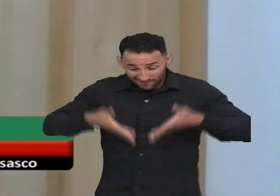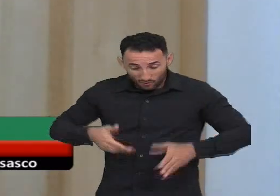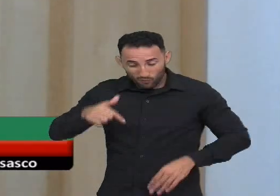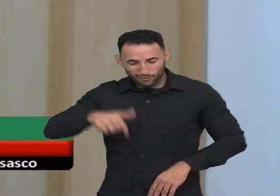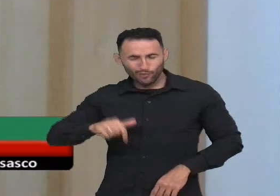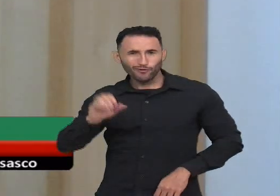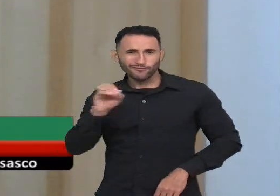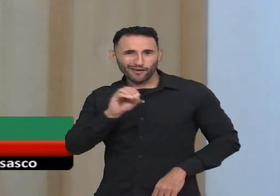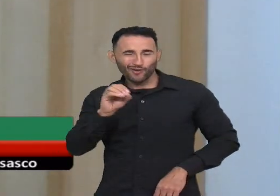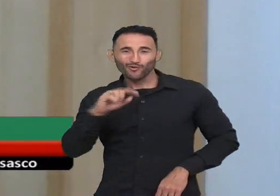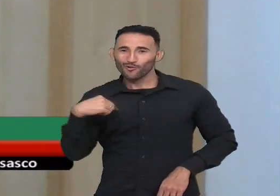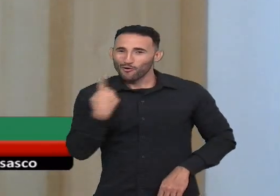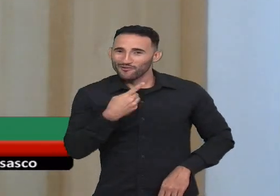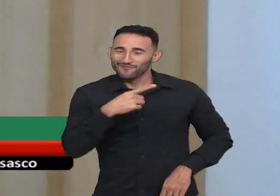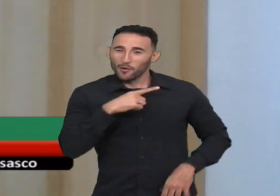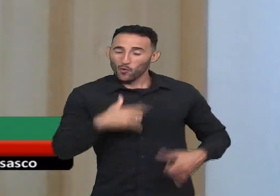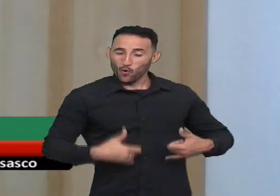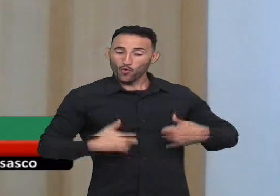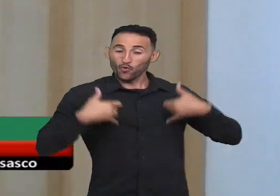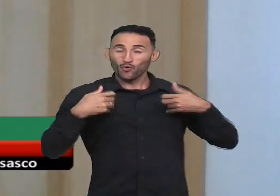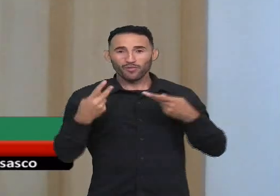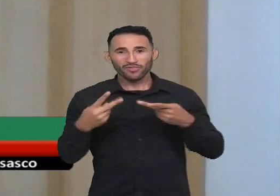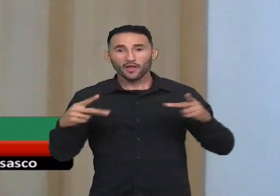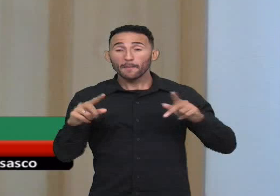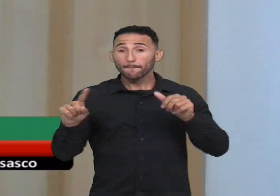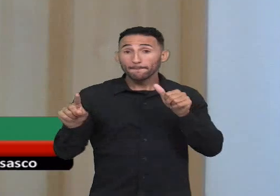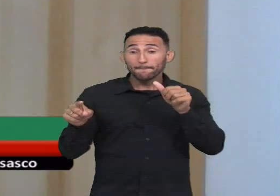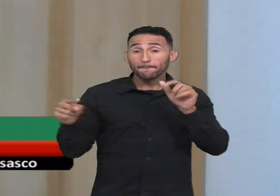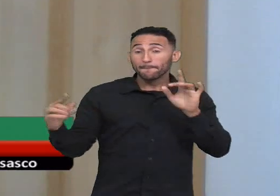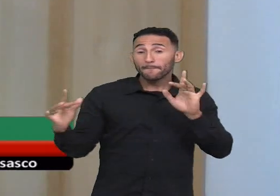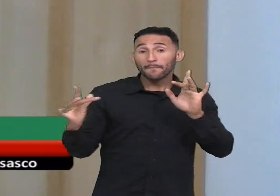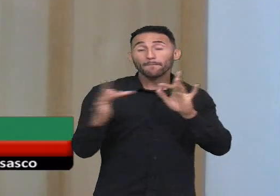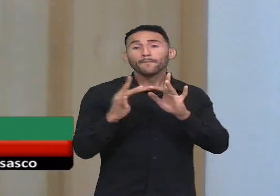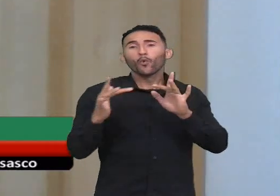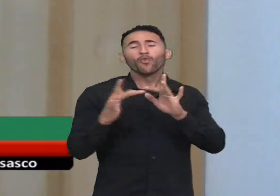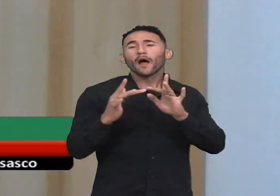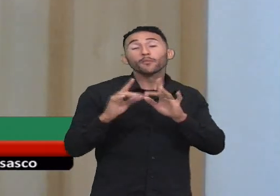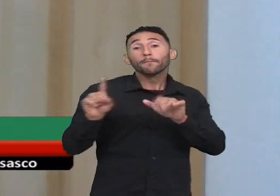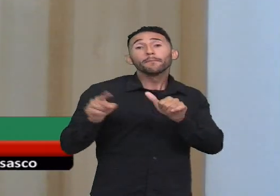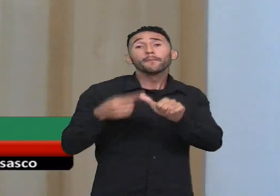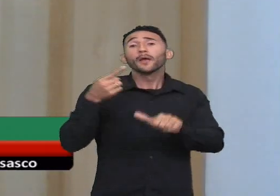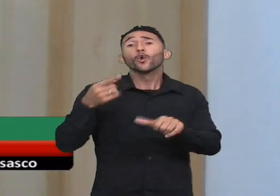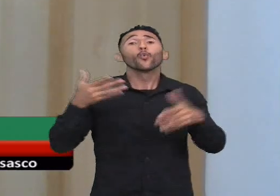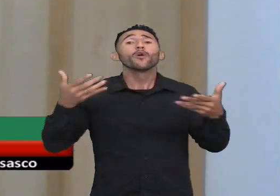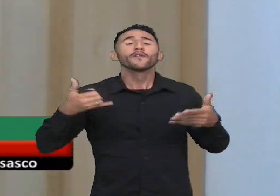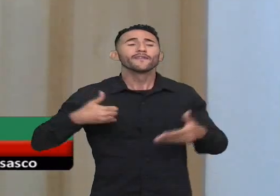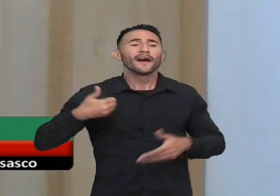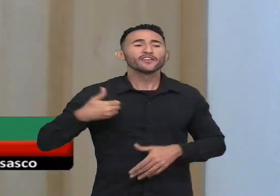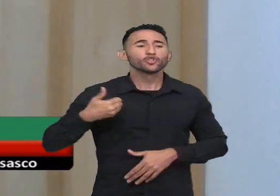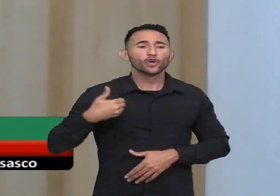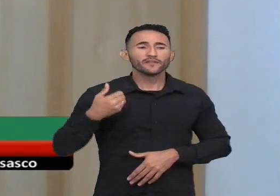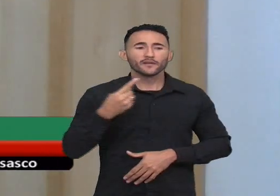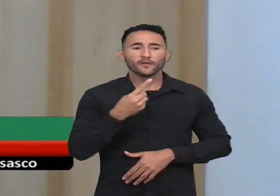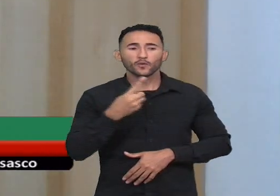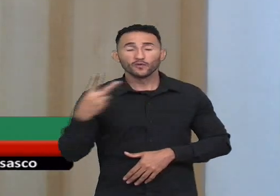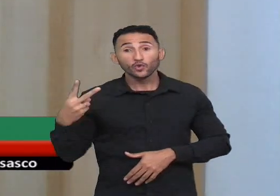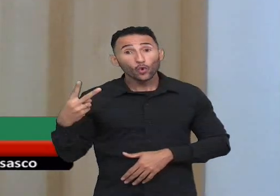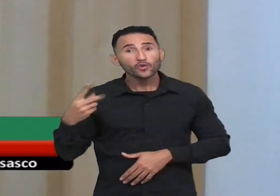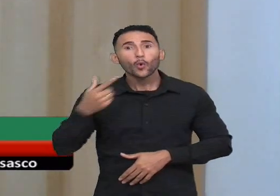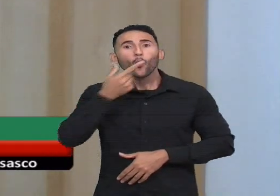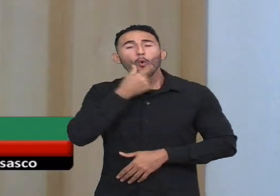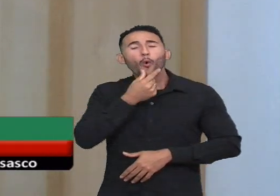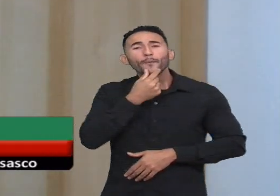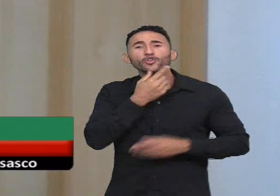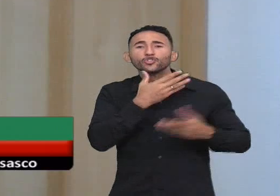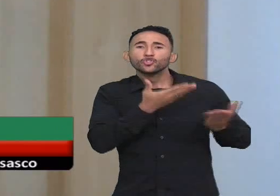muito orgulho. E ele teve o seu primeiro contato com a capoeira aos 12 anos de idade, através de um jovem que, mesmo com deficiência física